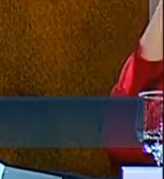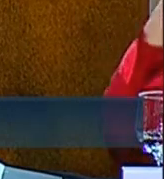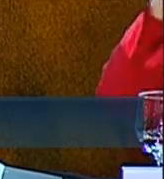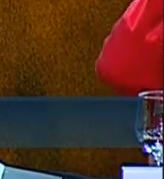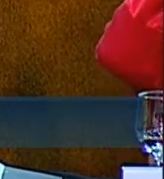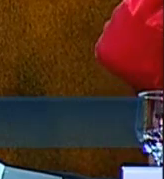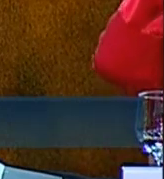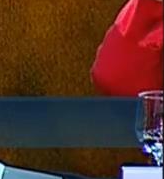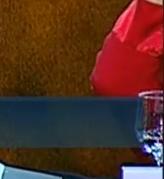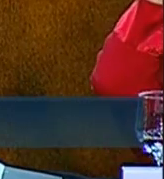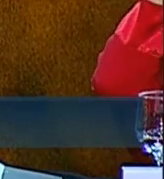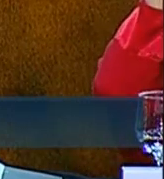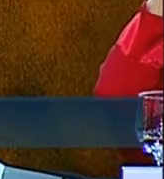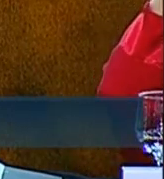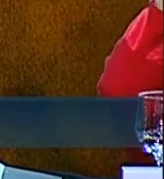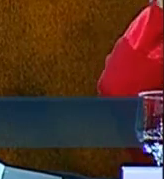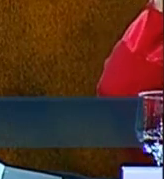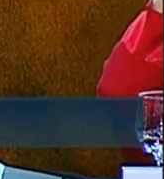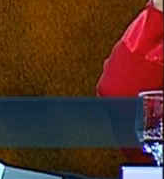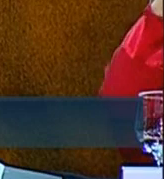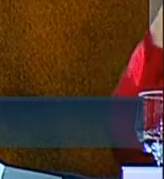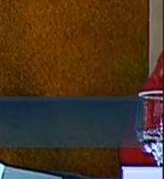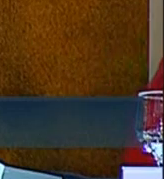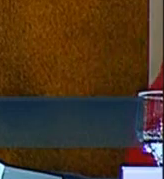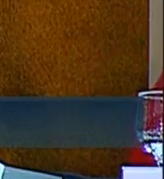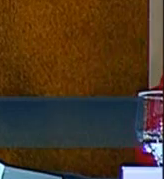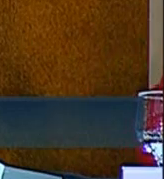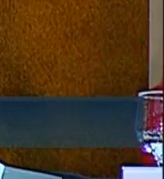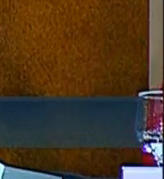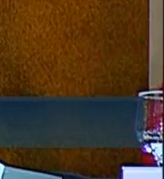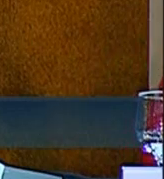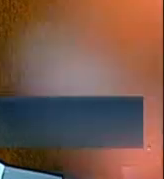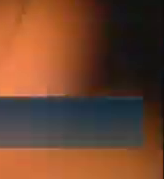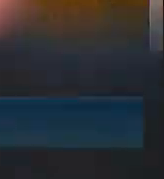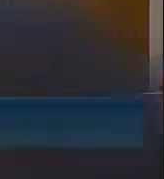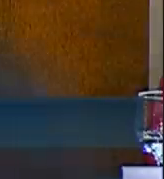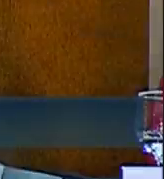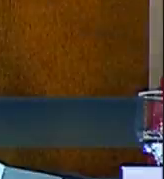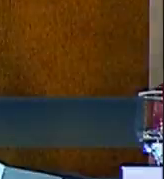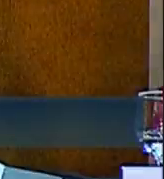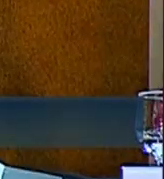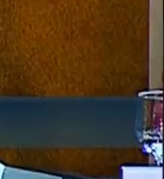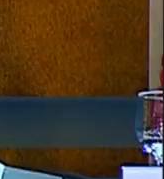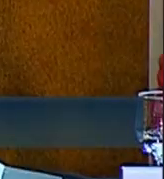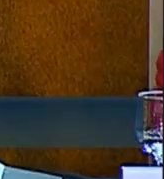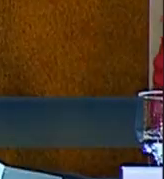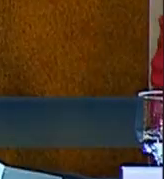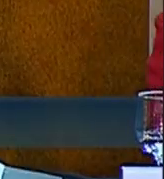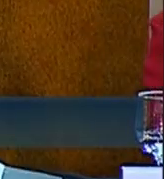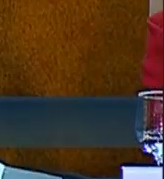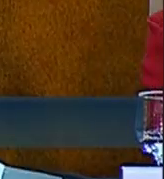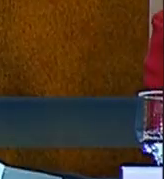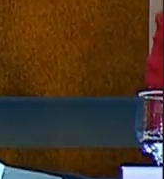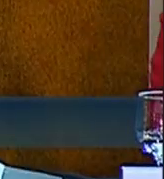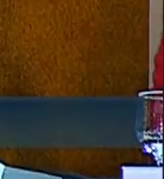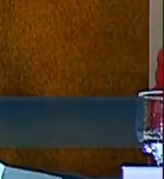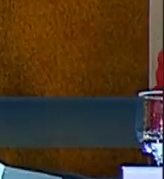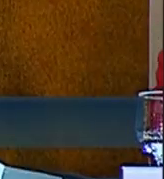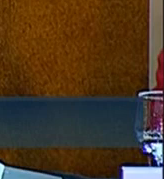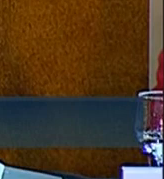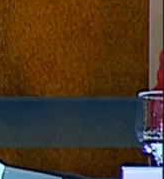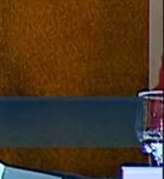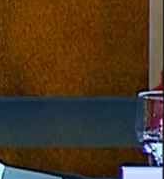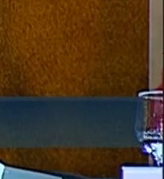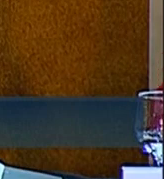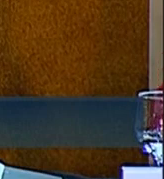civil organizada. E é por isso que nós escolhemos aqui as agendas transversais da igualdade racial, dos povos indígen